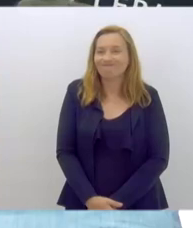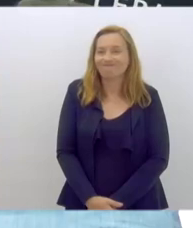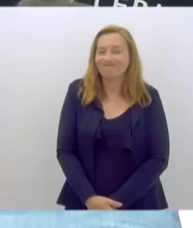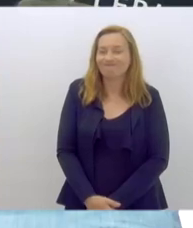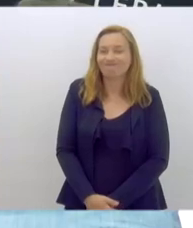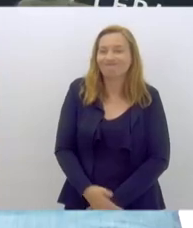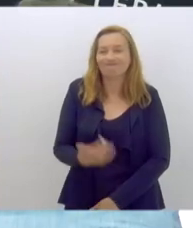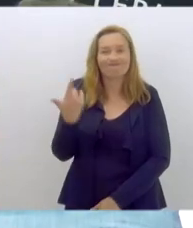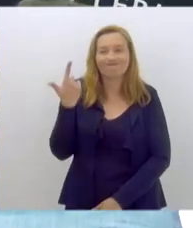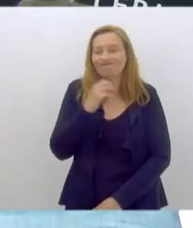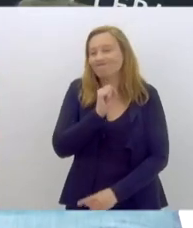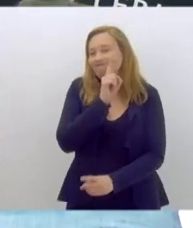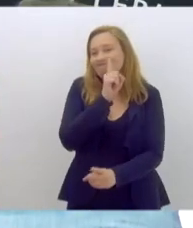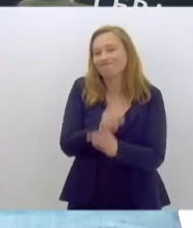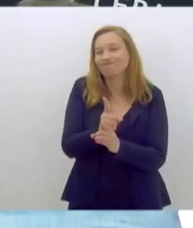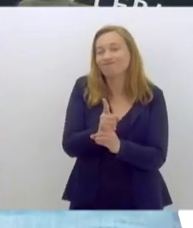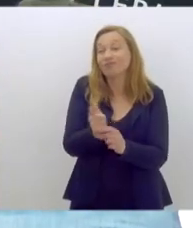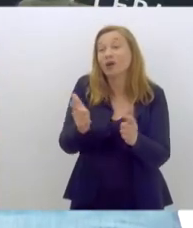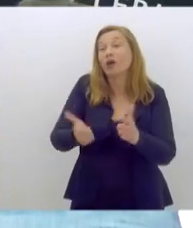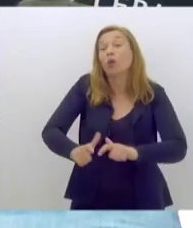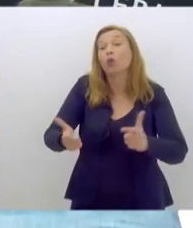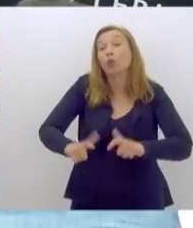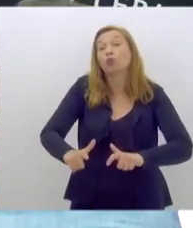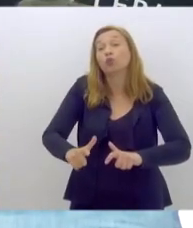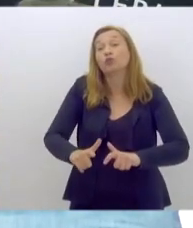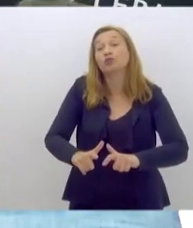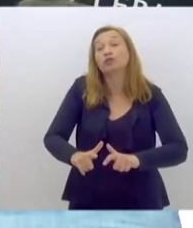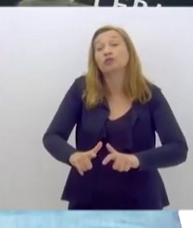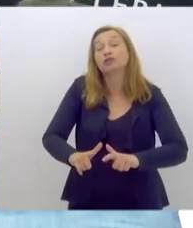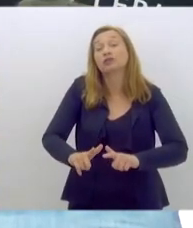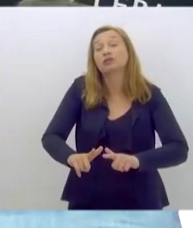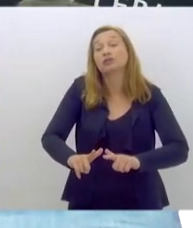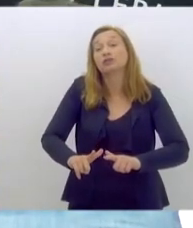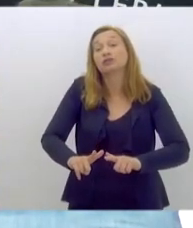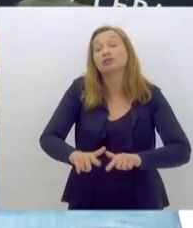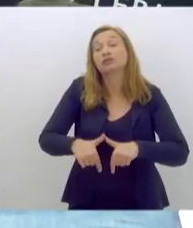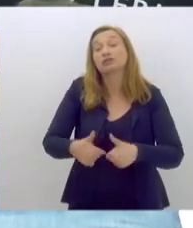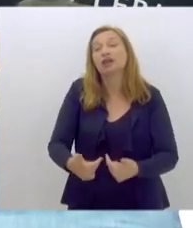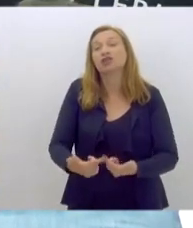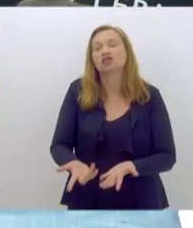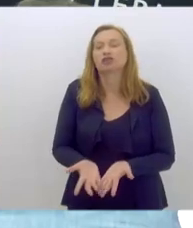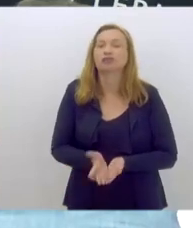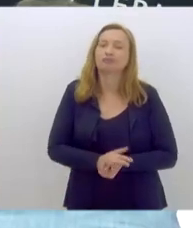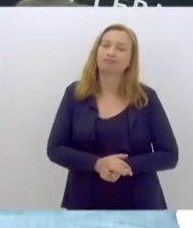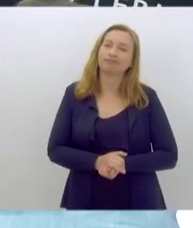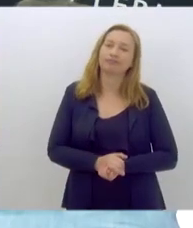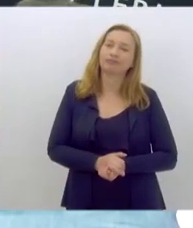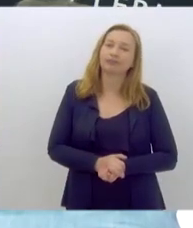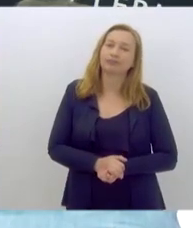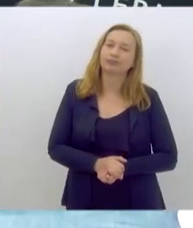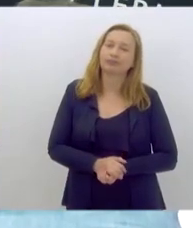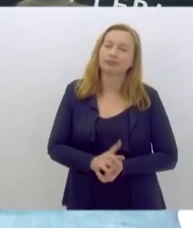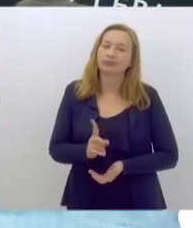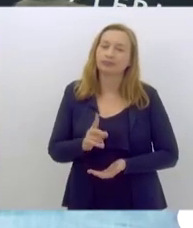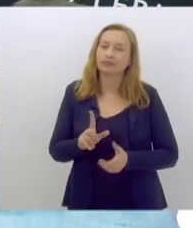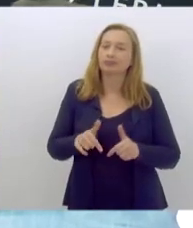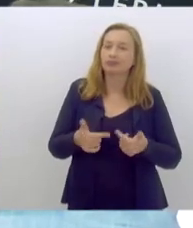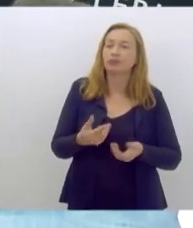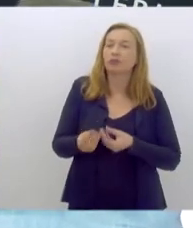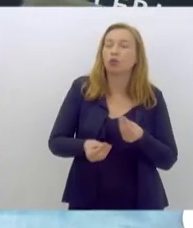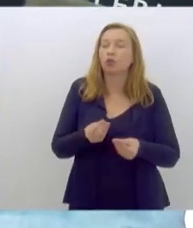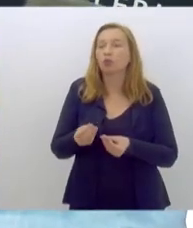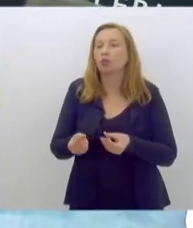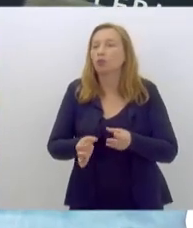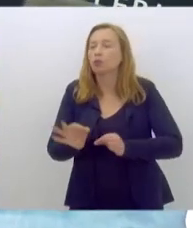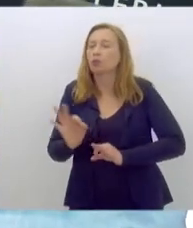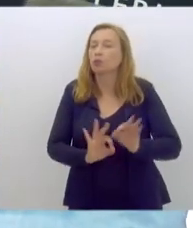descobrir onde que aquilo dali tem consistência Ora se não tem consistência como é que nós vamos elaborar